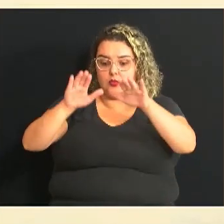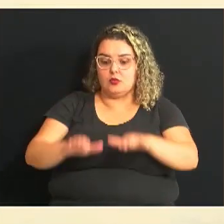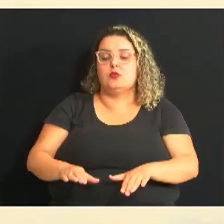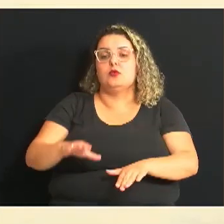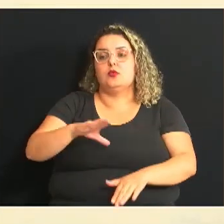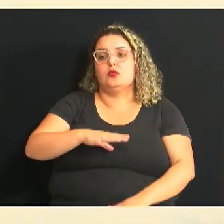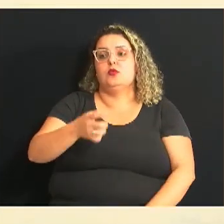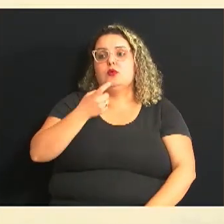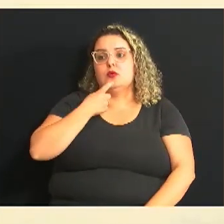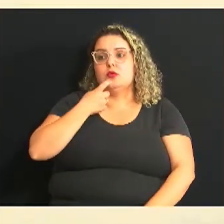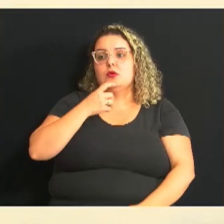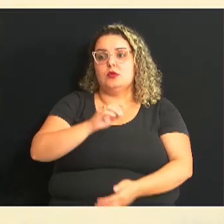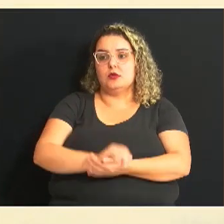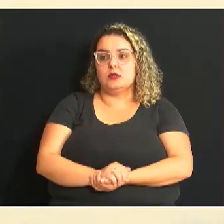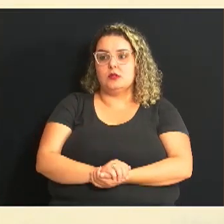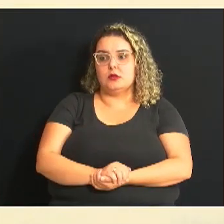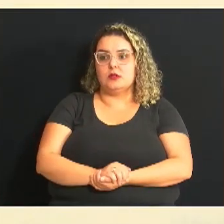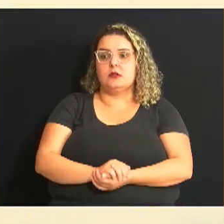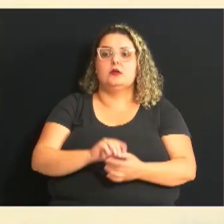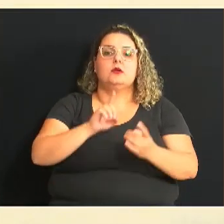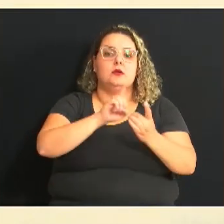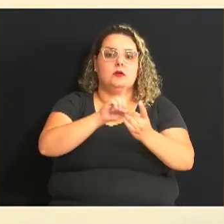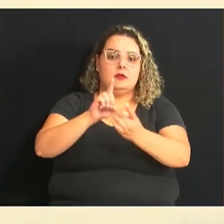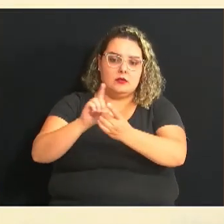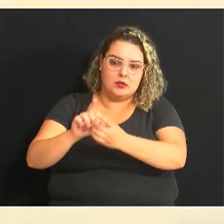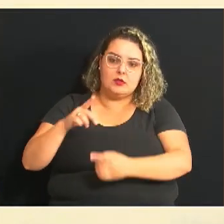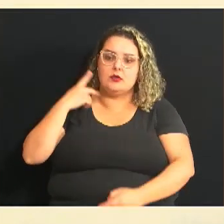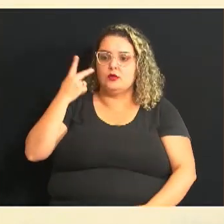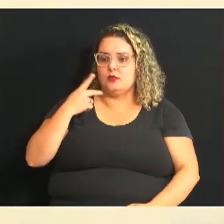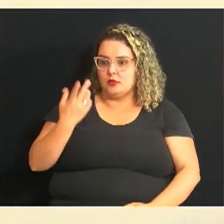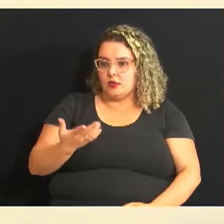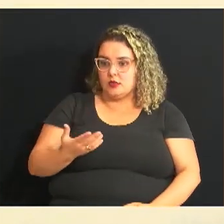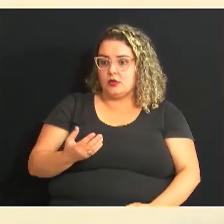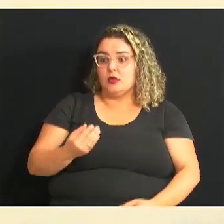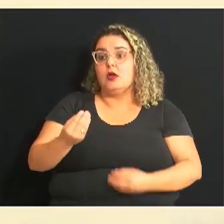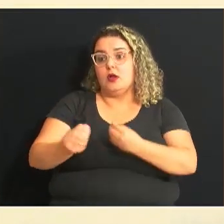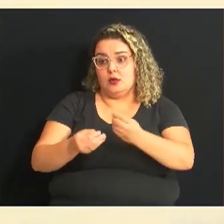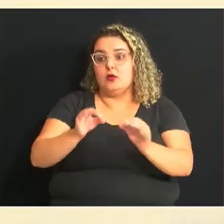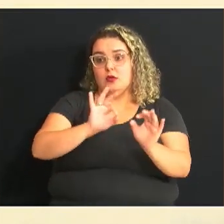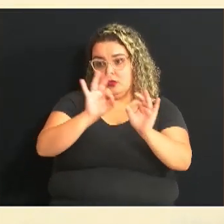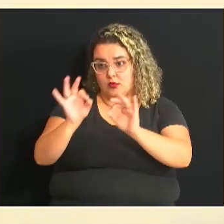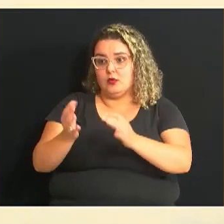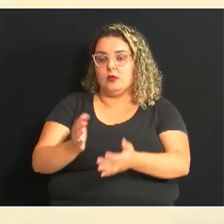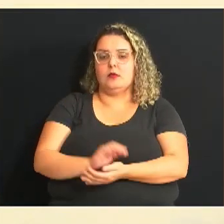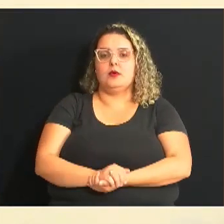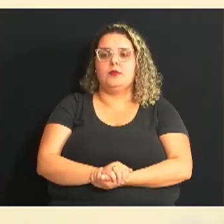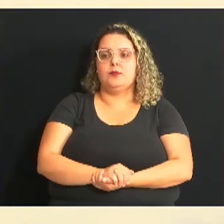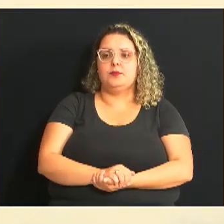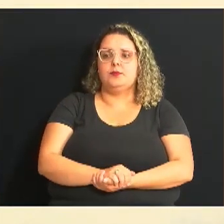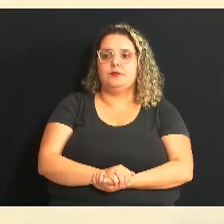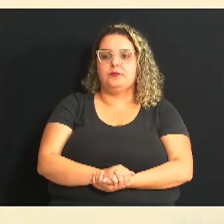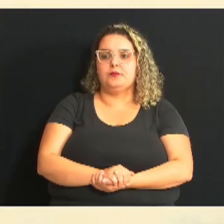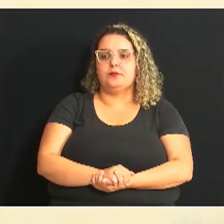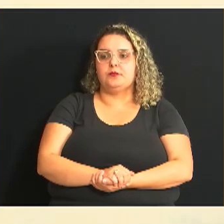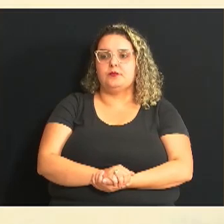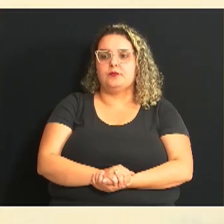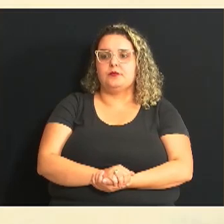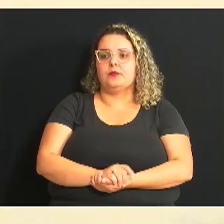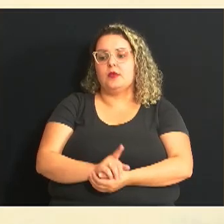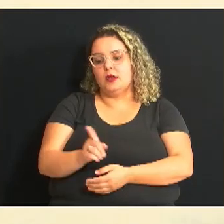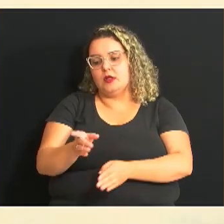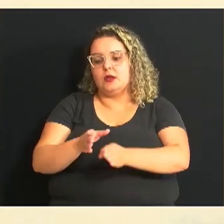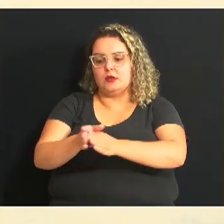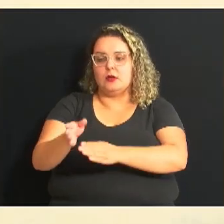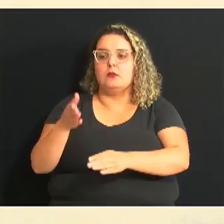de Campinas e vai atender aquelas políticas e tem como você acompanhar, né? indo até o conselho, participando